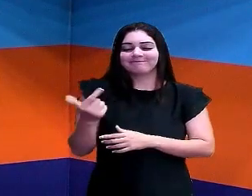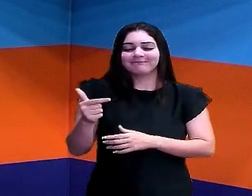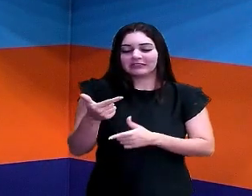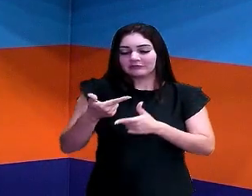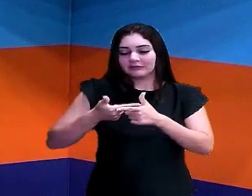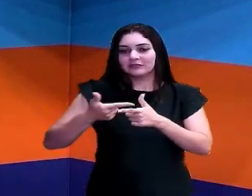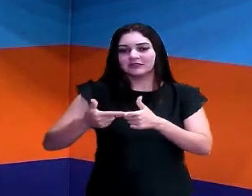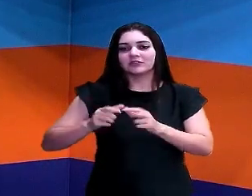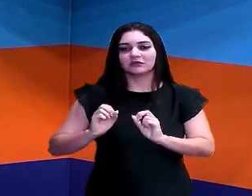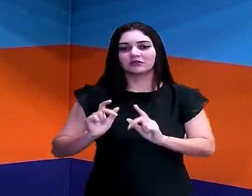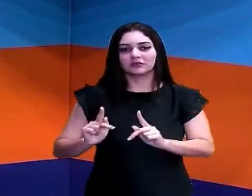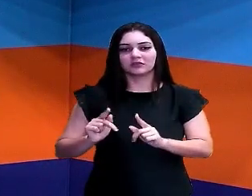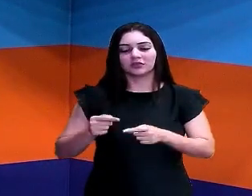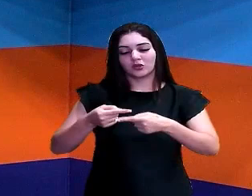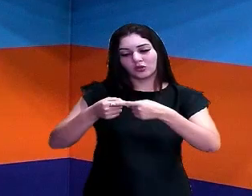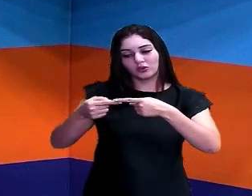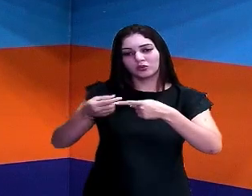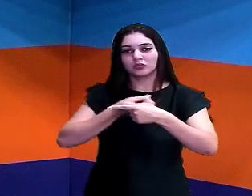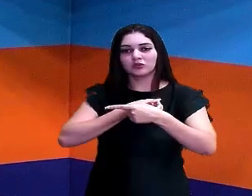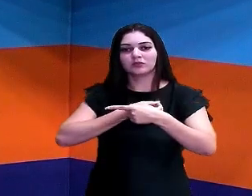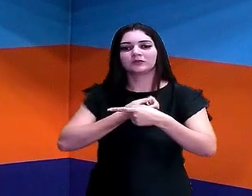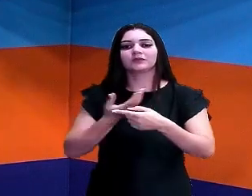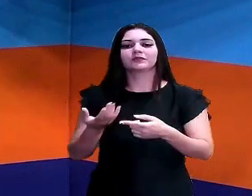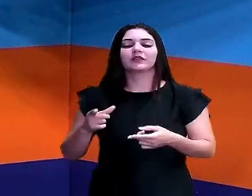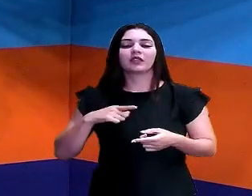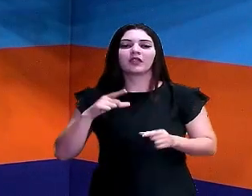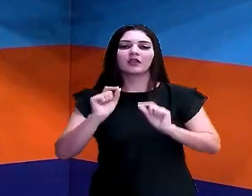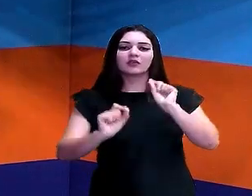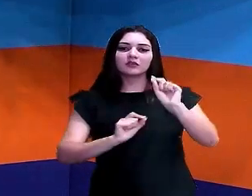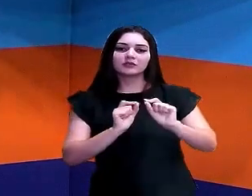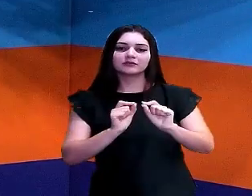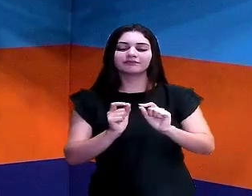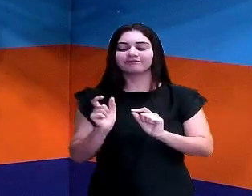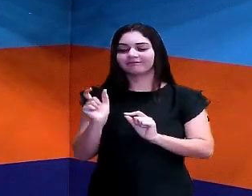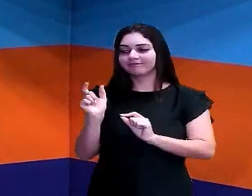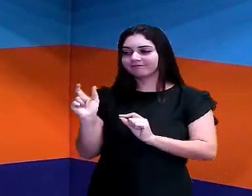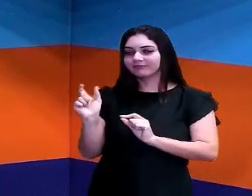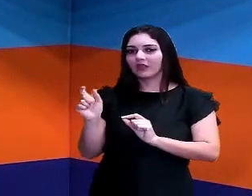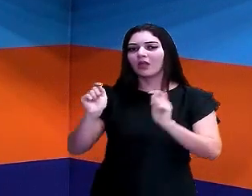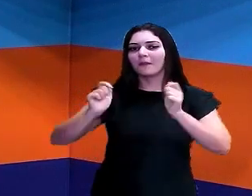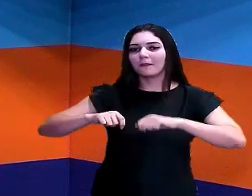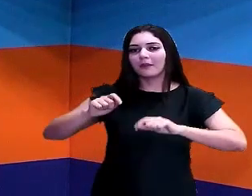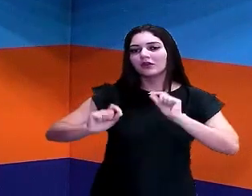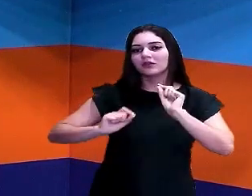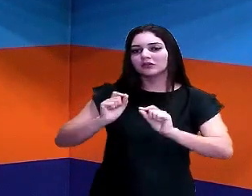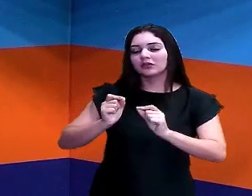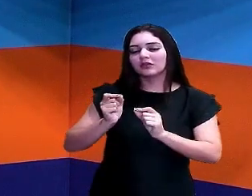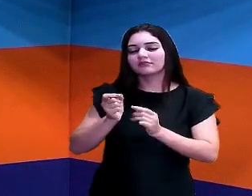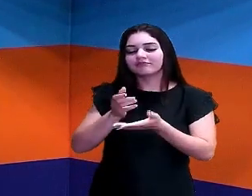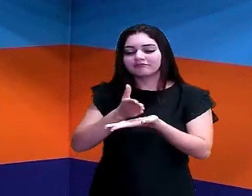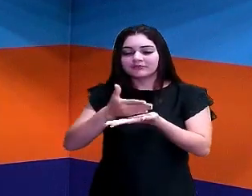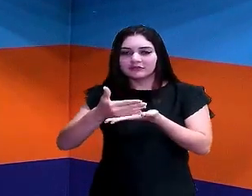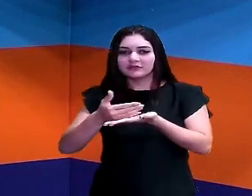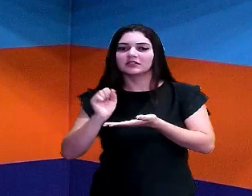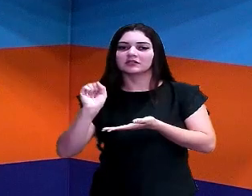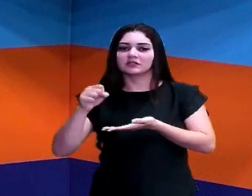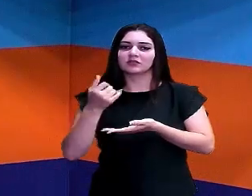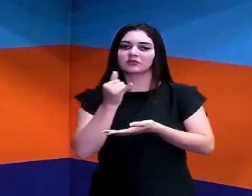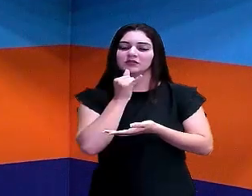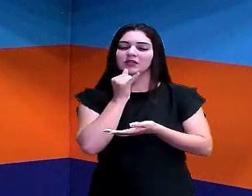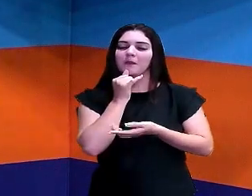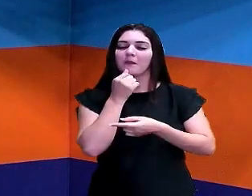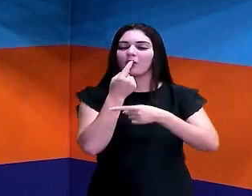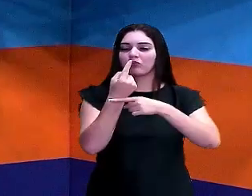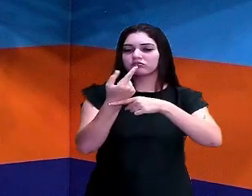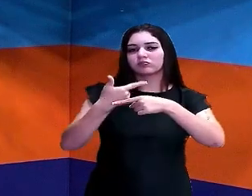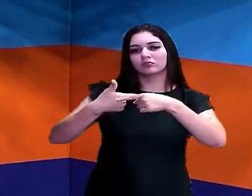de número inteiro, tá? Então aqui não, aqui eu posso dividir sim 1 por 2. O que é que eu